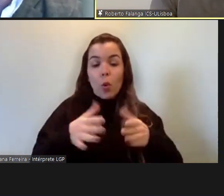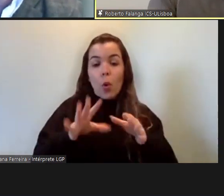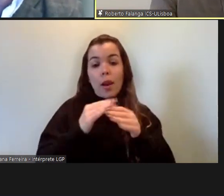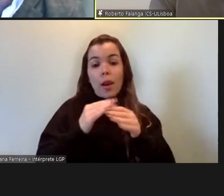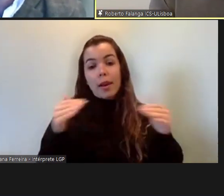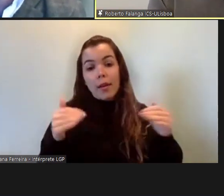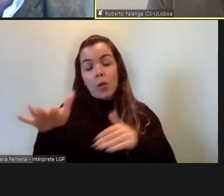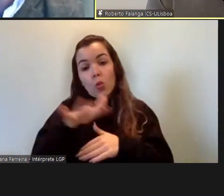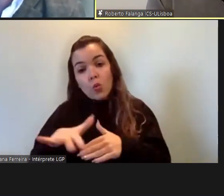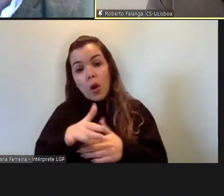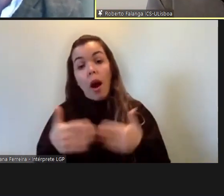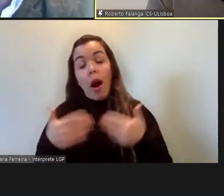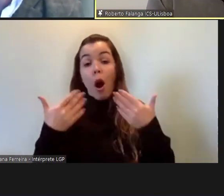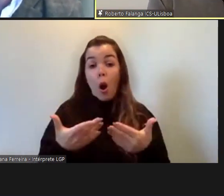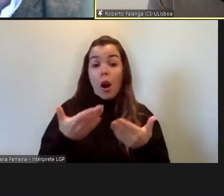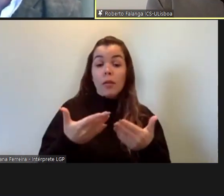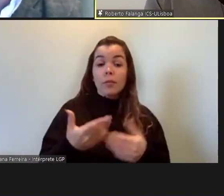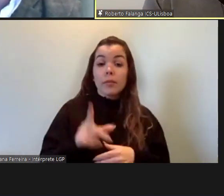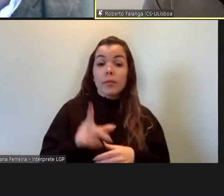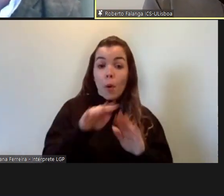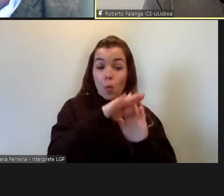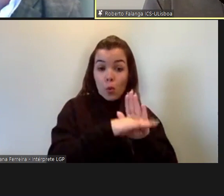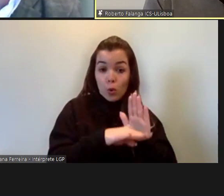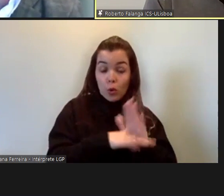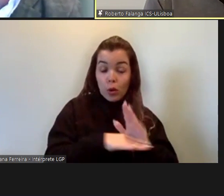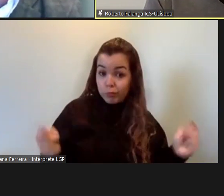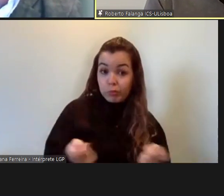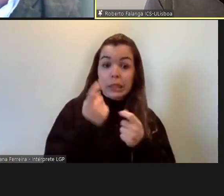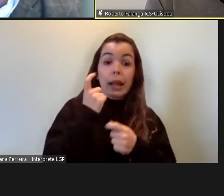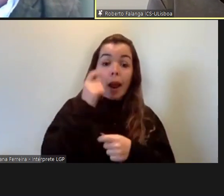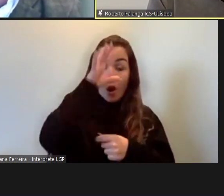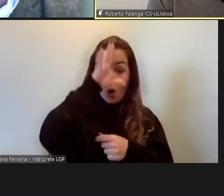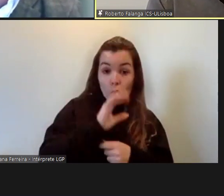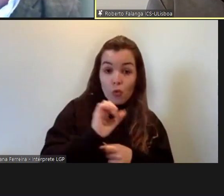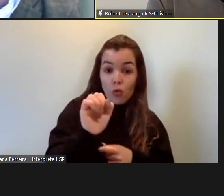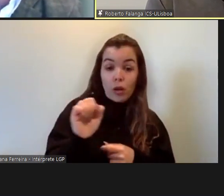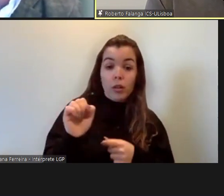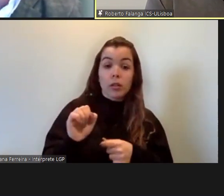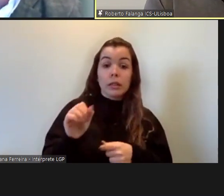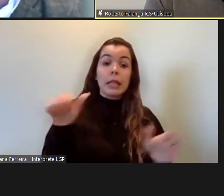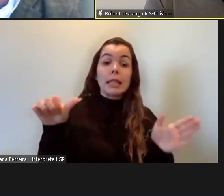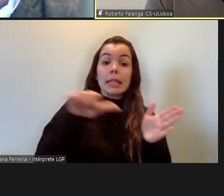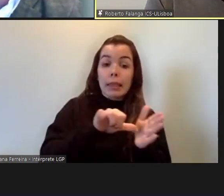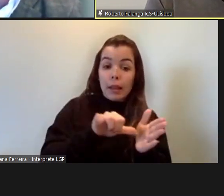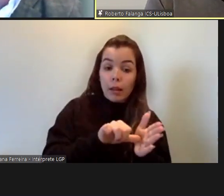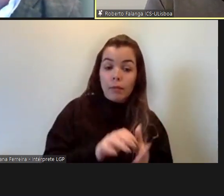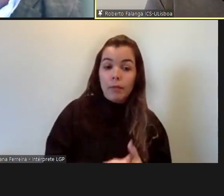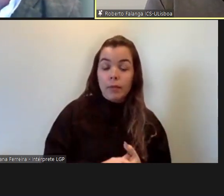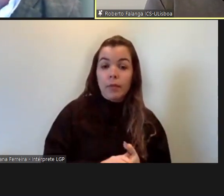mais recentemente, temos um programa promovido pelo Governo Nacional, pelo Governo Central, que é